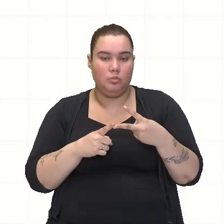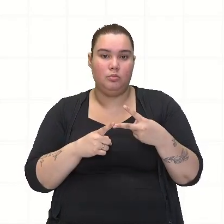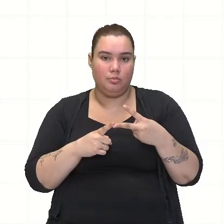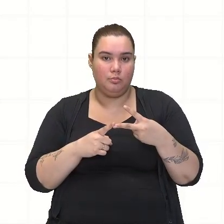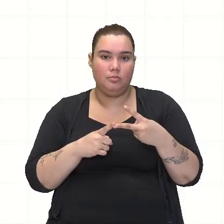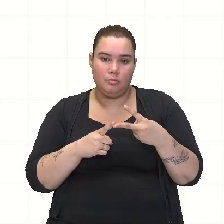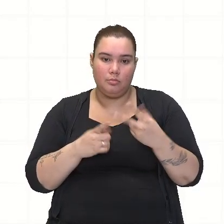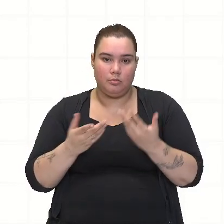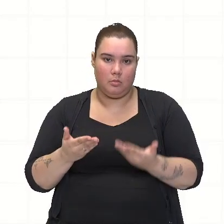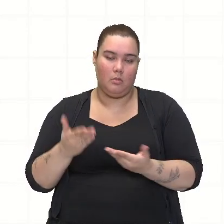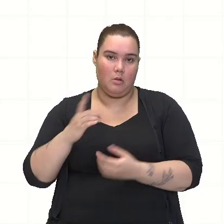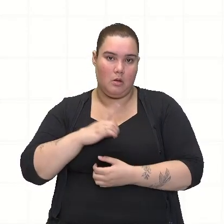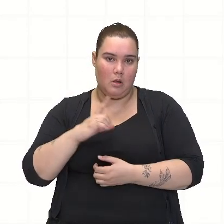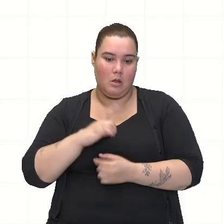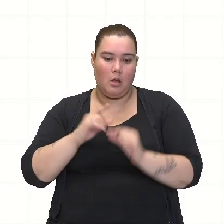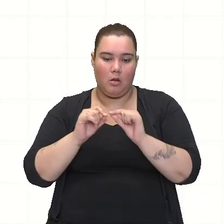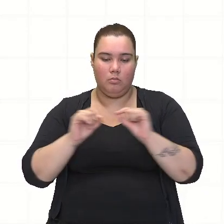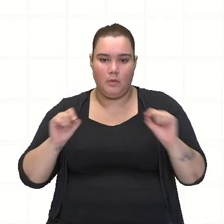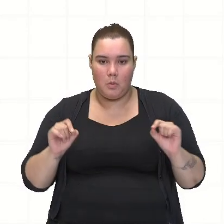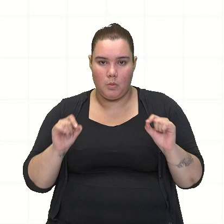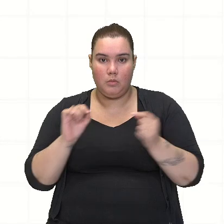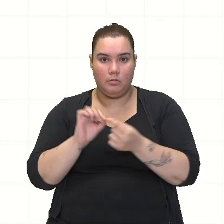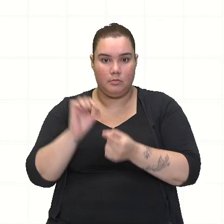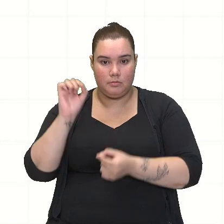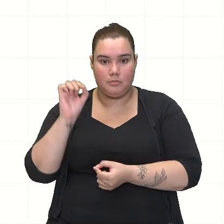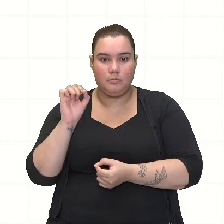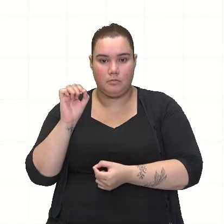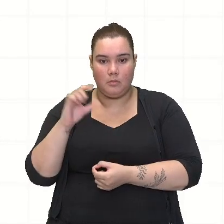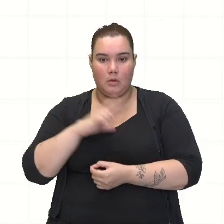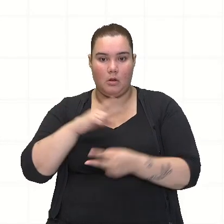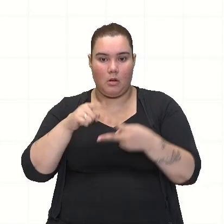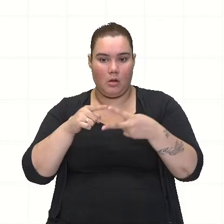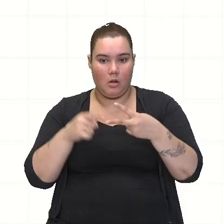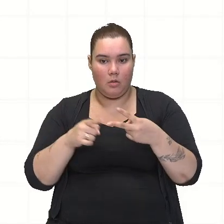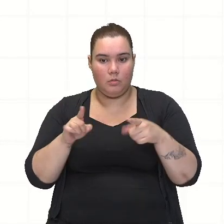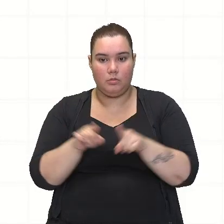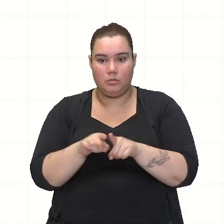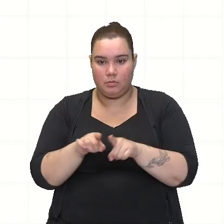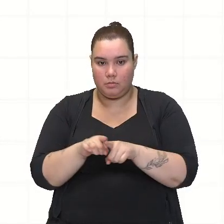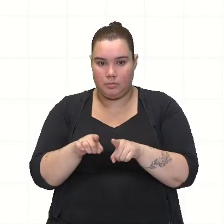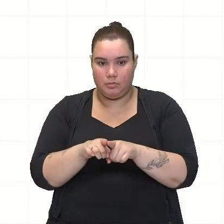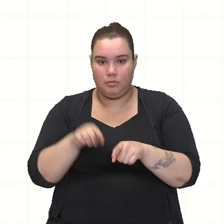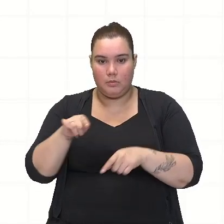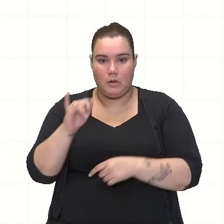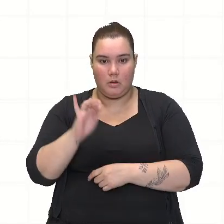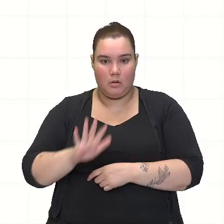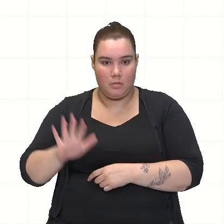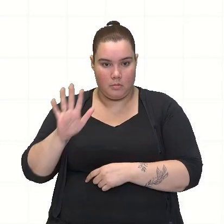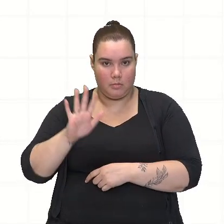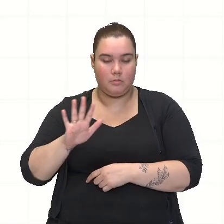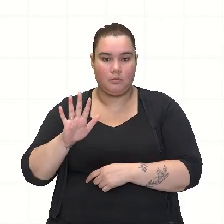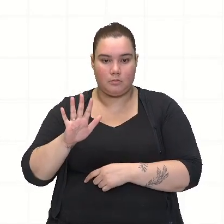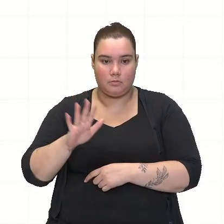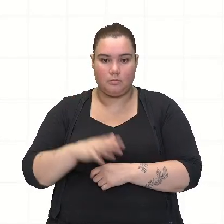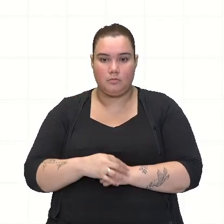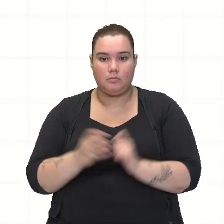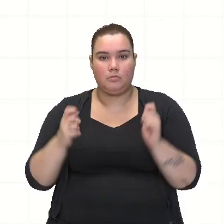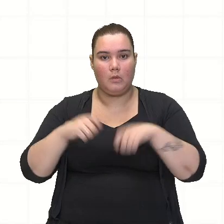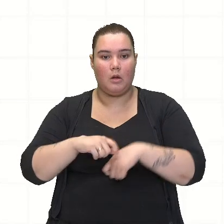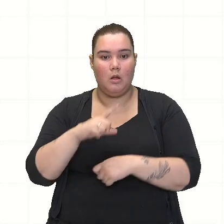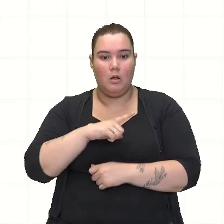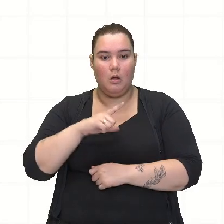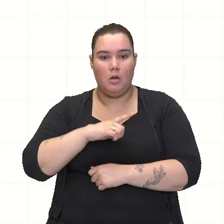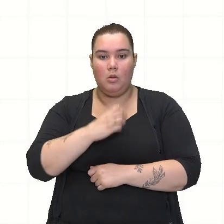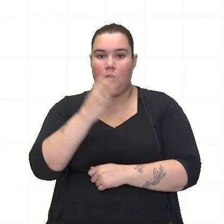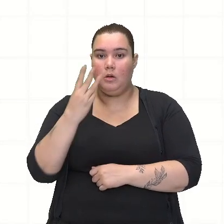automaticamente nós vamos ter as dimensões dessa figura e nós vamos ter os ângulos dessas figuras, pessoal. Podemos